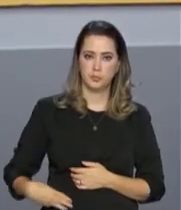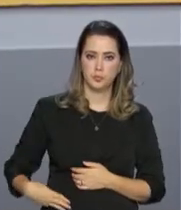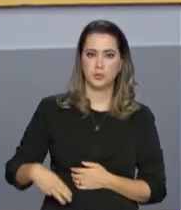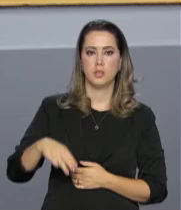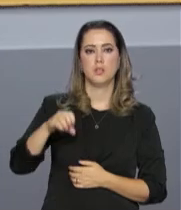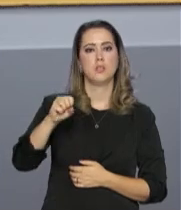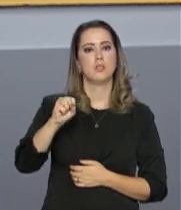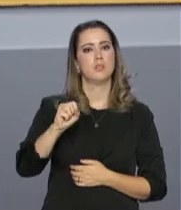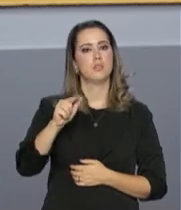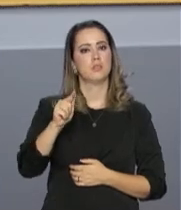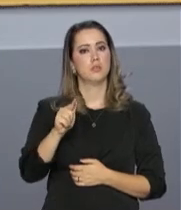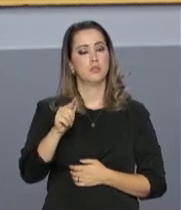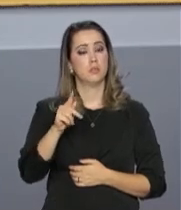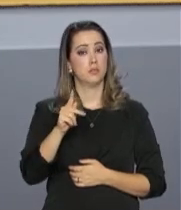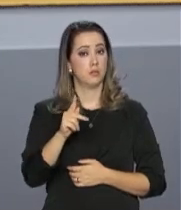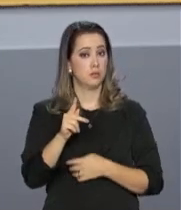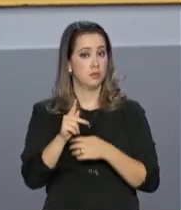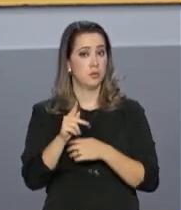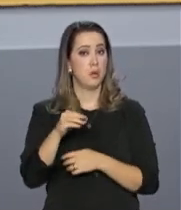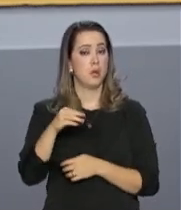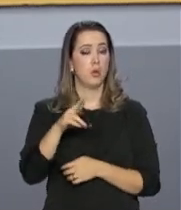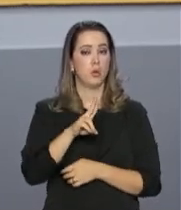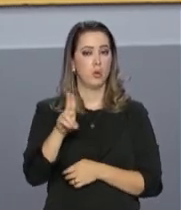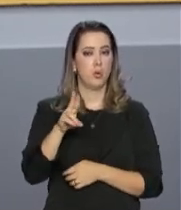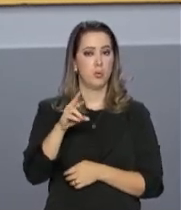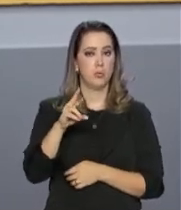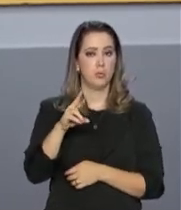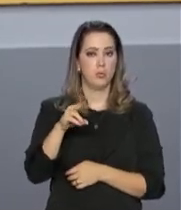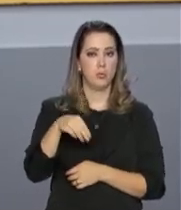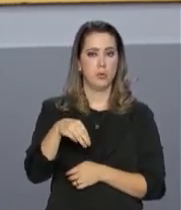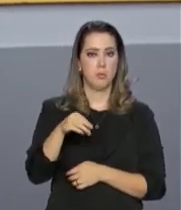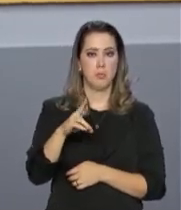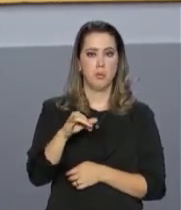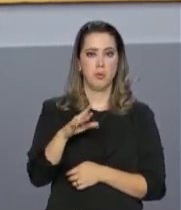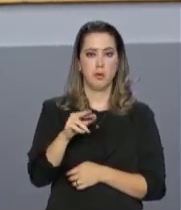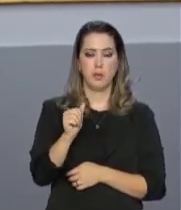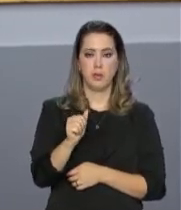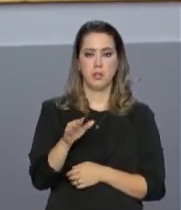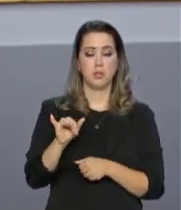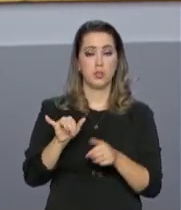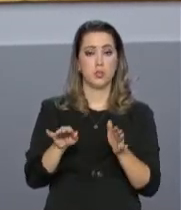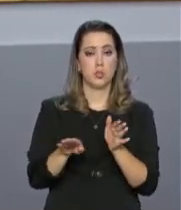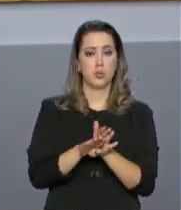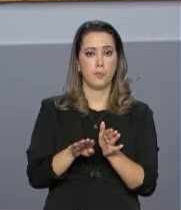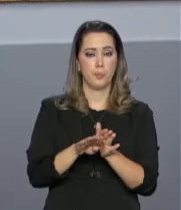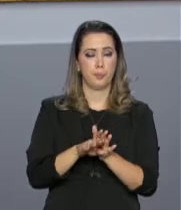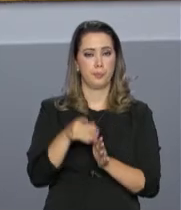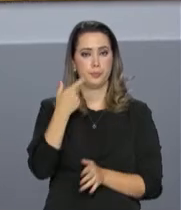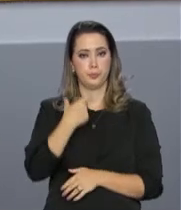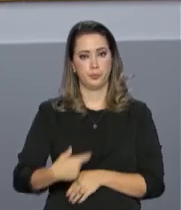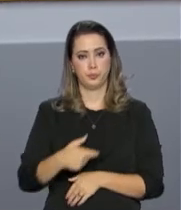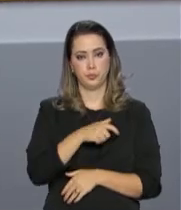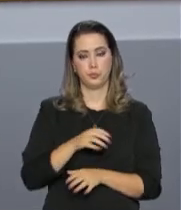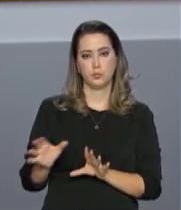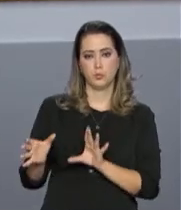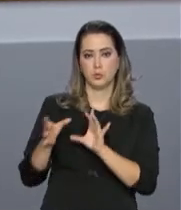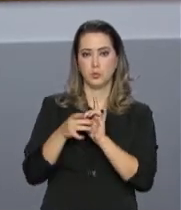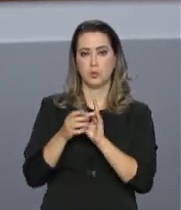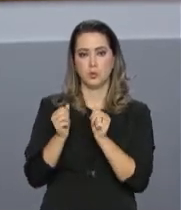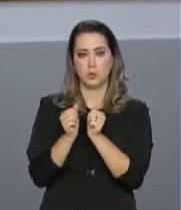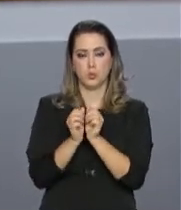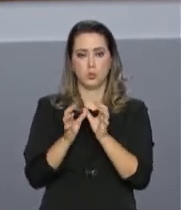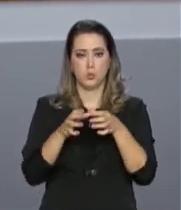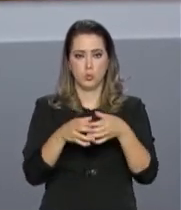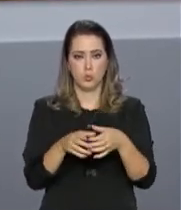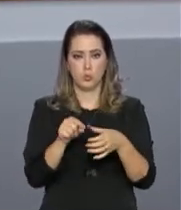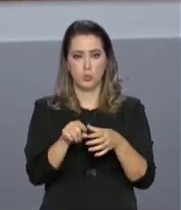secretaria geral da presidência da república moreira franco chegou a zurique na suíça e integra a comitiva brasileira que vai participar do fórum